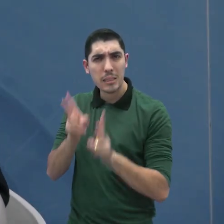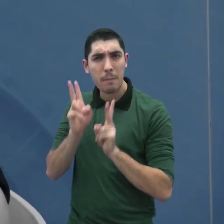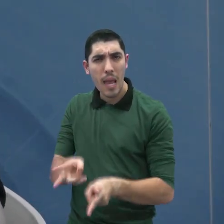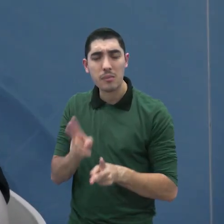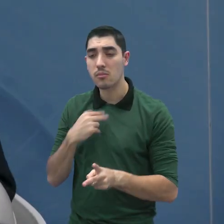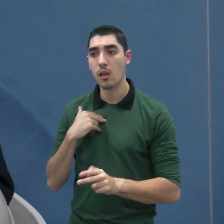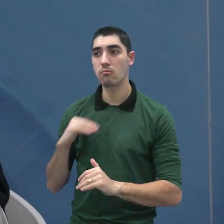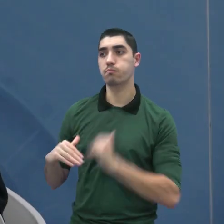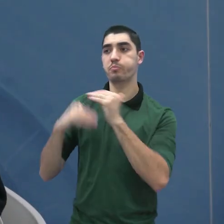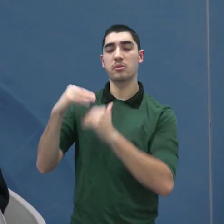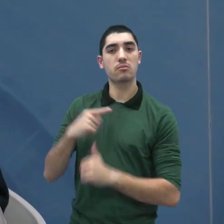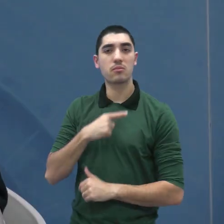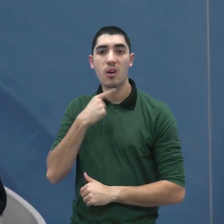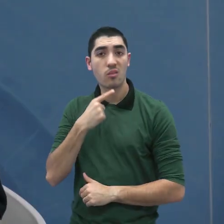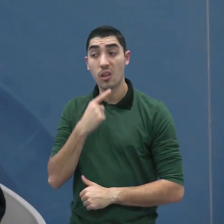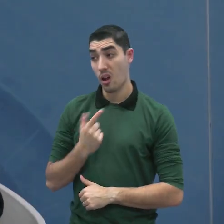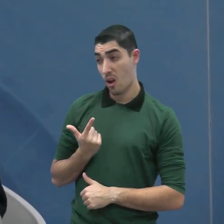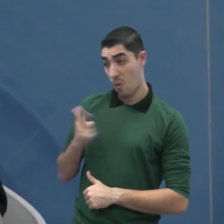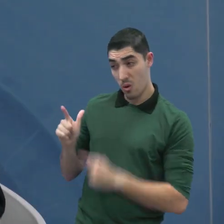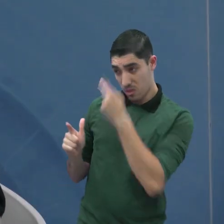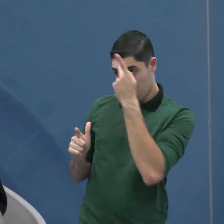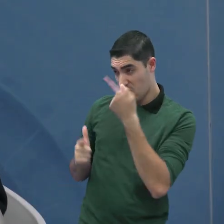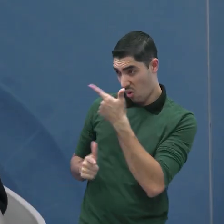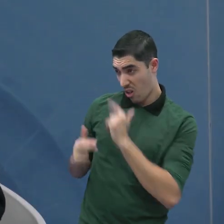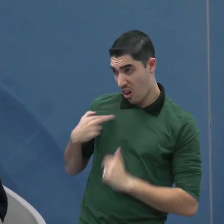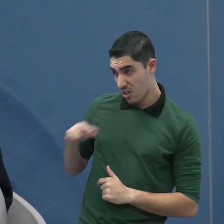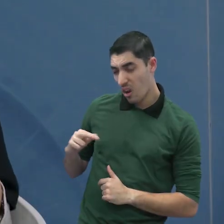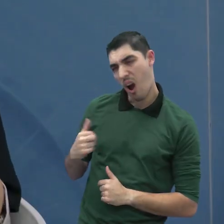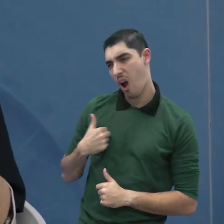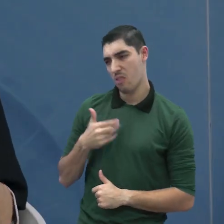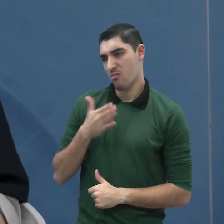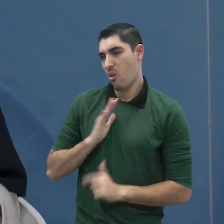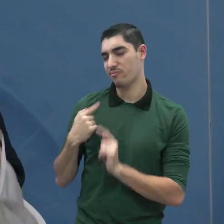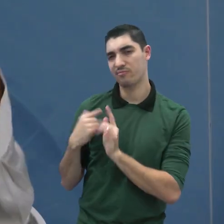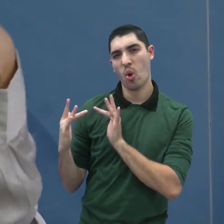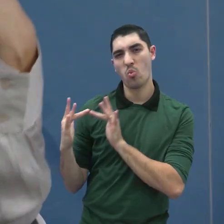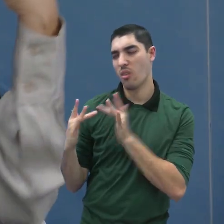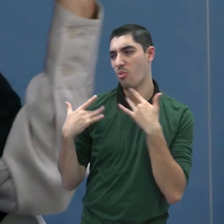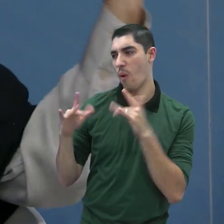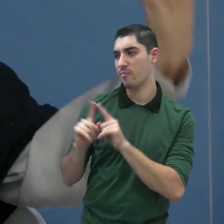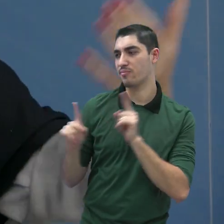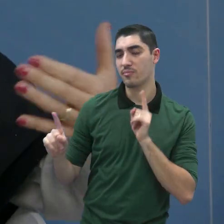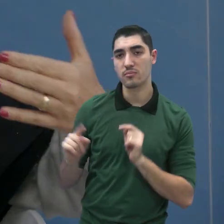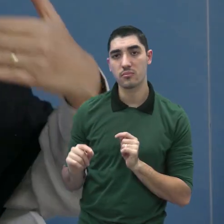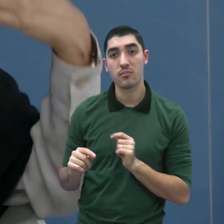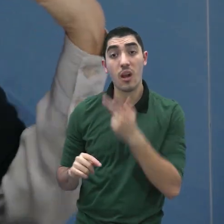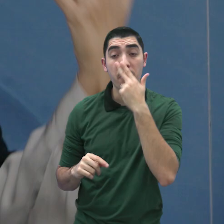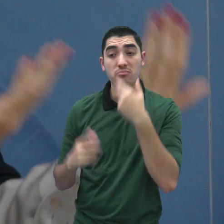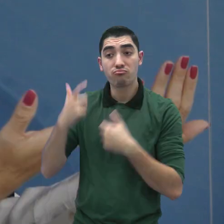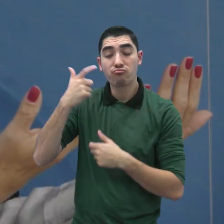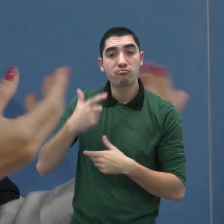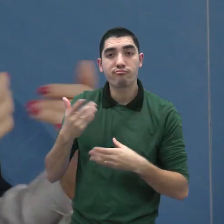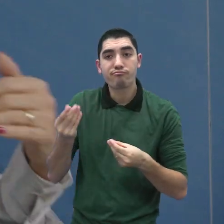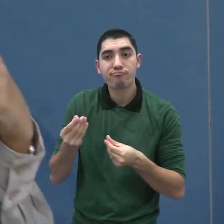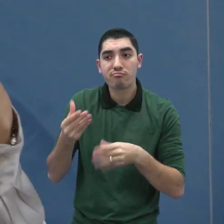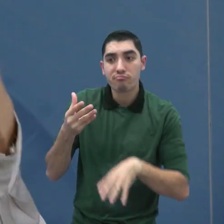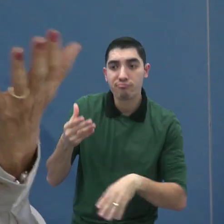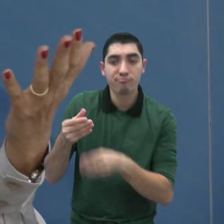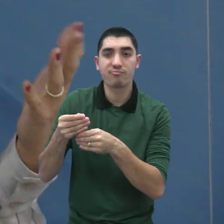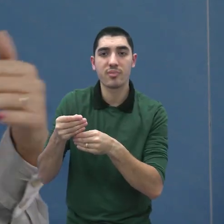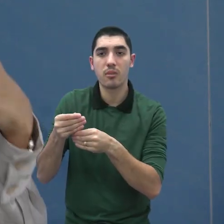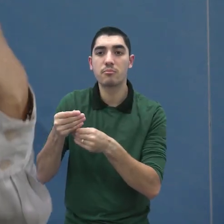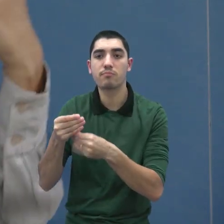fechado, que você só pode conversar com aquele grupinho ali. Diferente da paixão, que você ouve, você pode discutir,